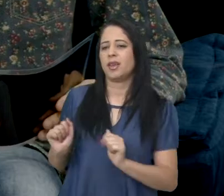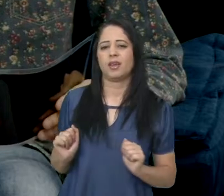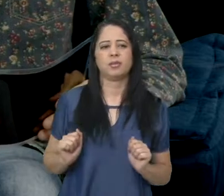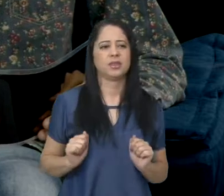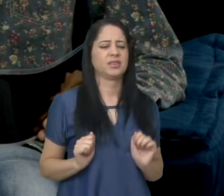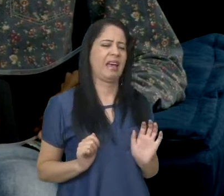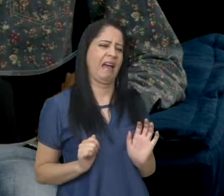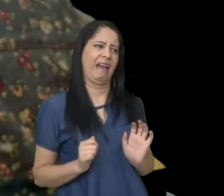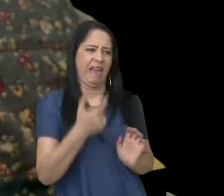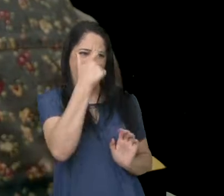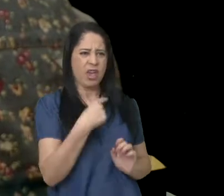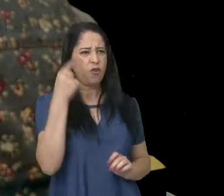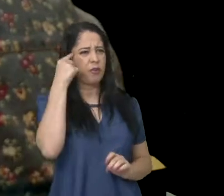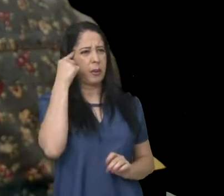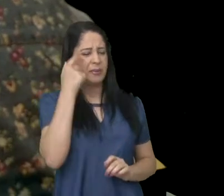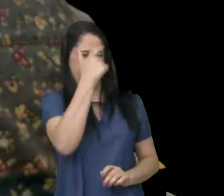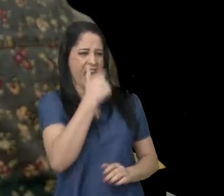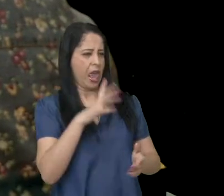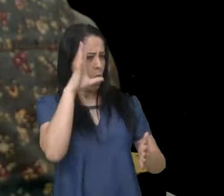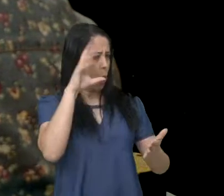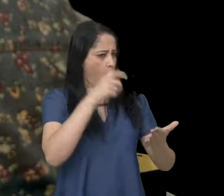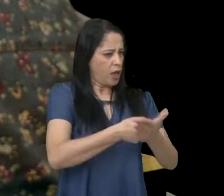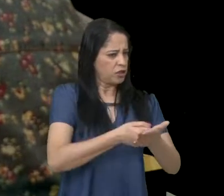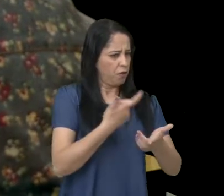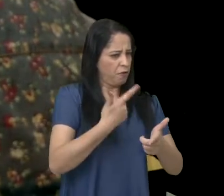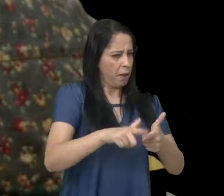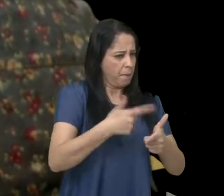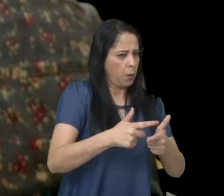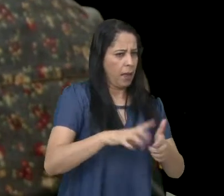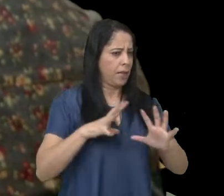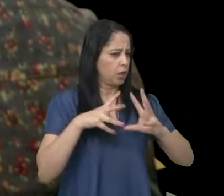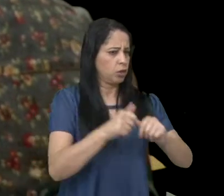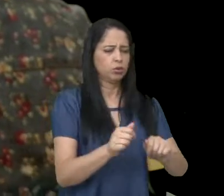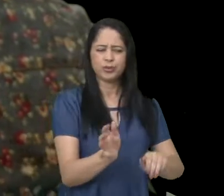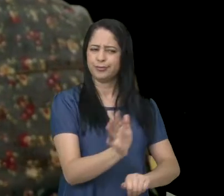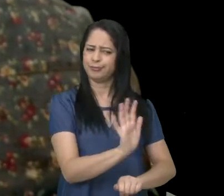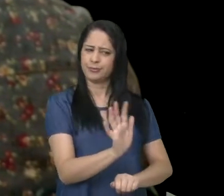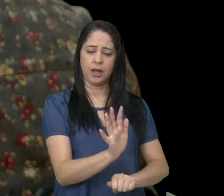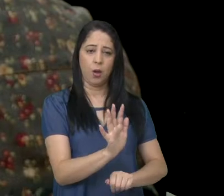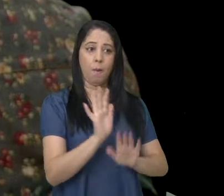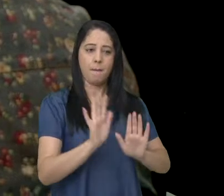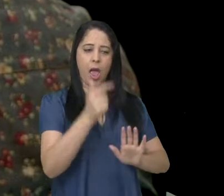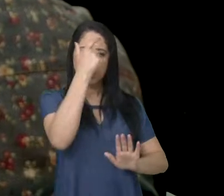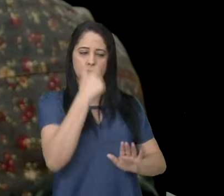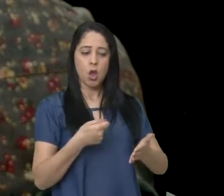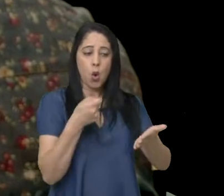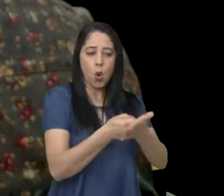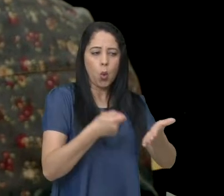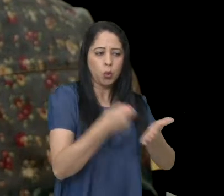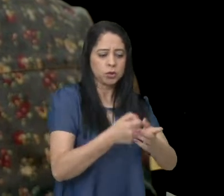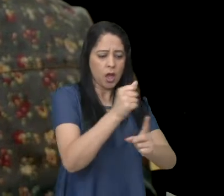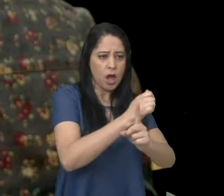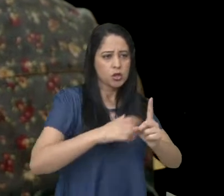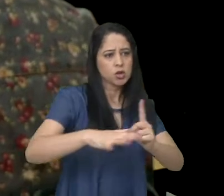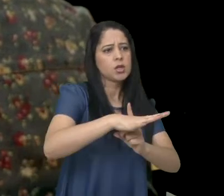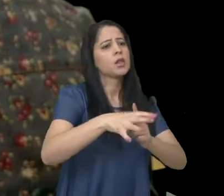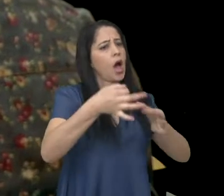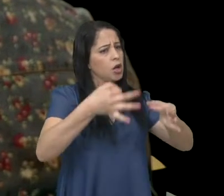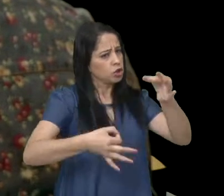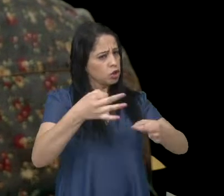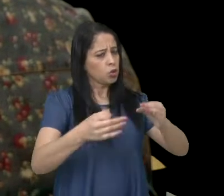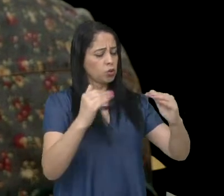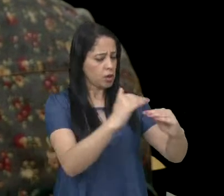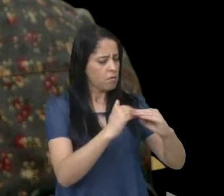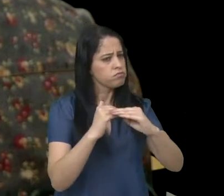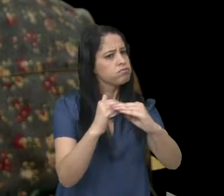nunca achei que tudo é uma solução, sempre lutei por uma mudança na sociedade e por uma sociedade mais justa.